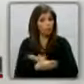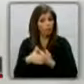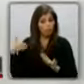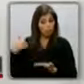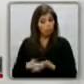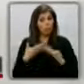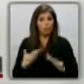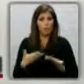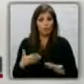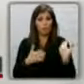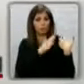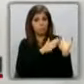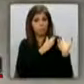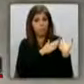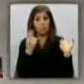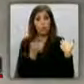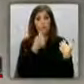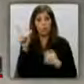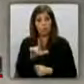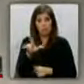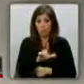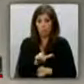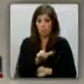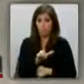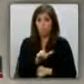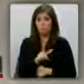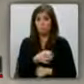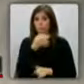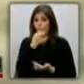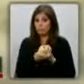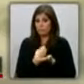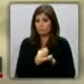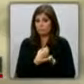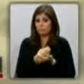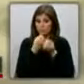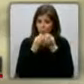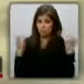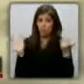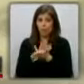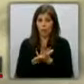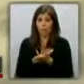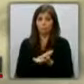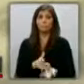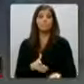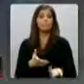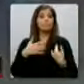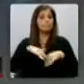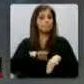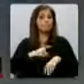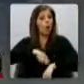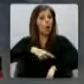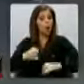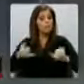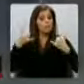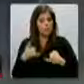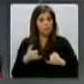agora, os responsáveis pela Unidade de Lisboa não fizeram declarações à comunicação social. Mas horas antes,